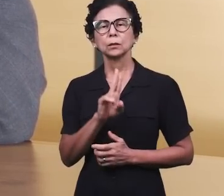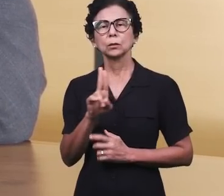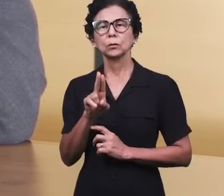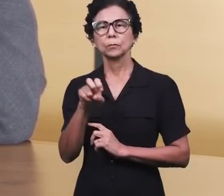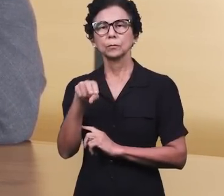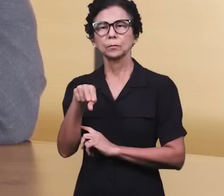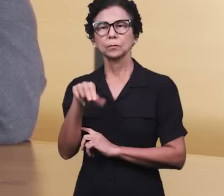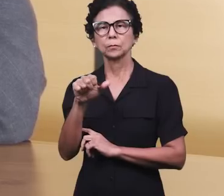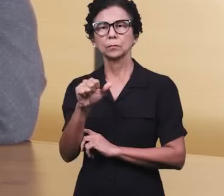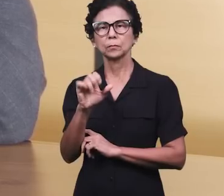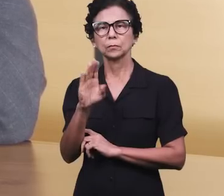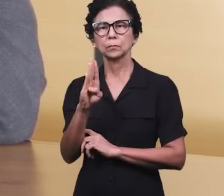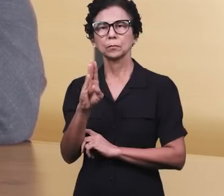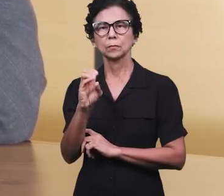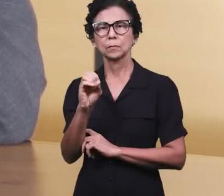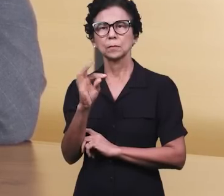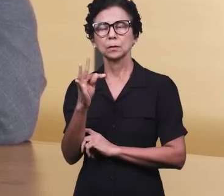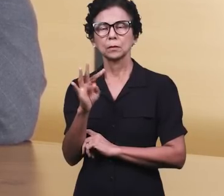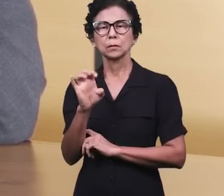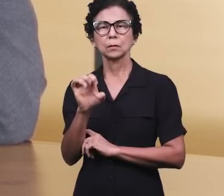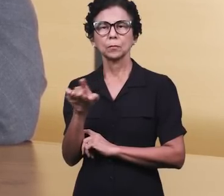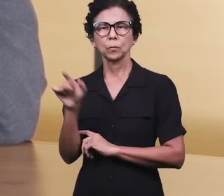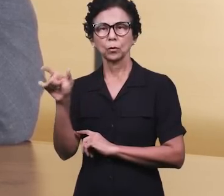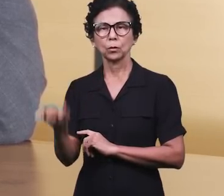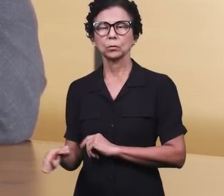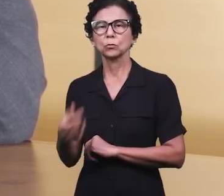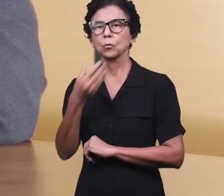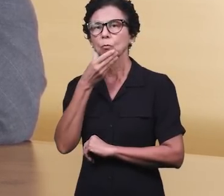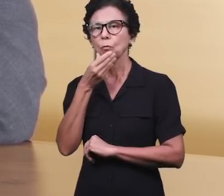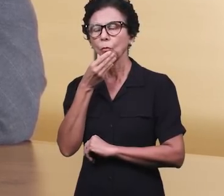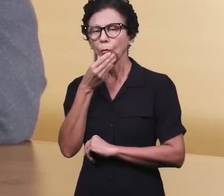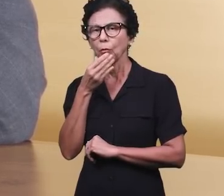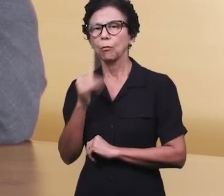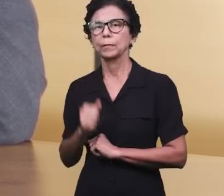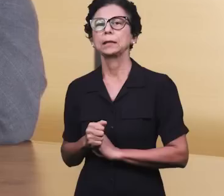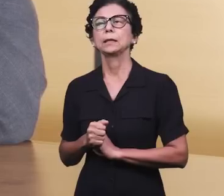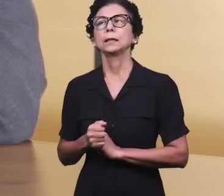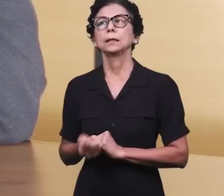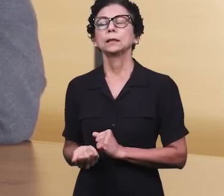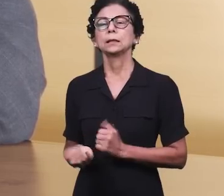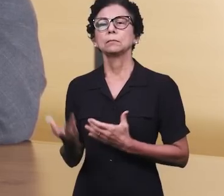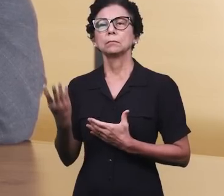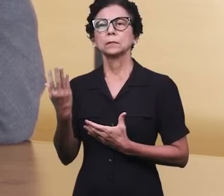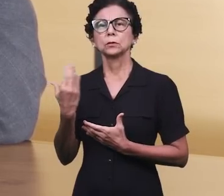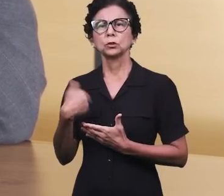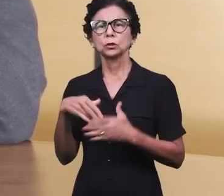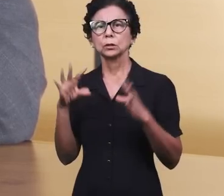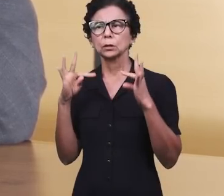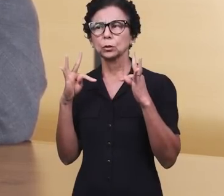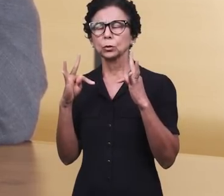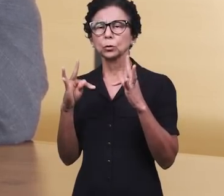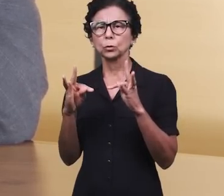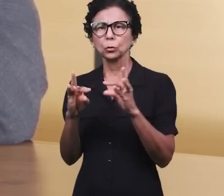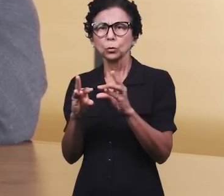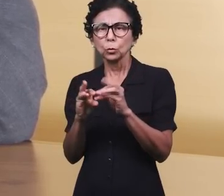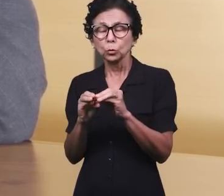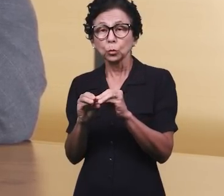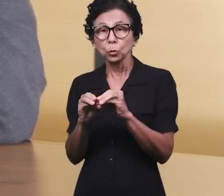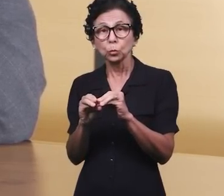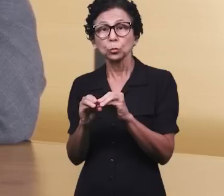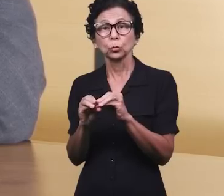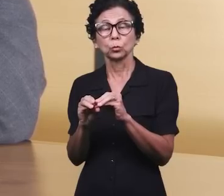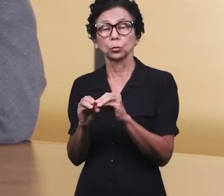Velho Testamento, que era Nabote. Um homem que trouxe consigo toda a genética, né, todo